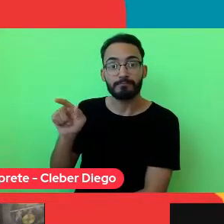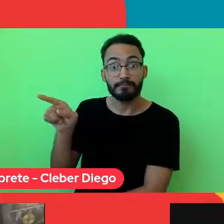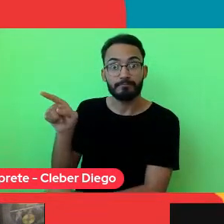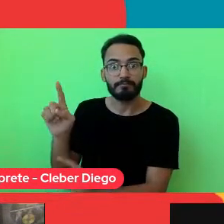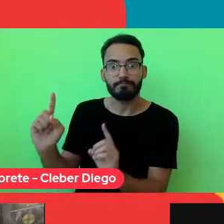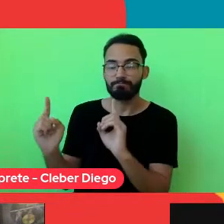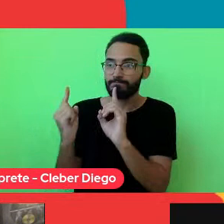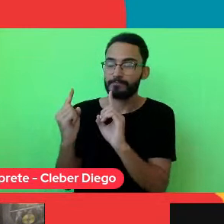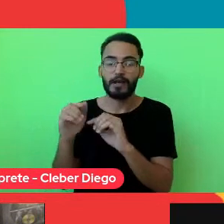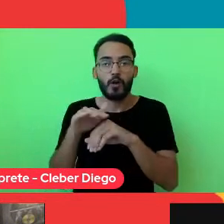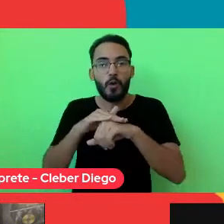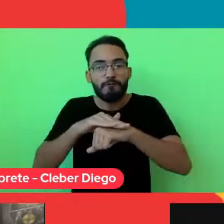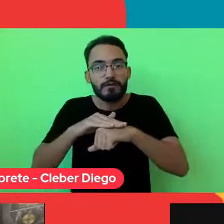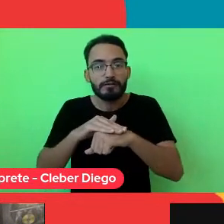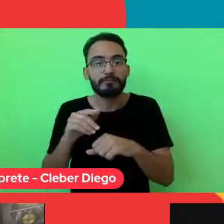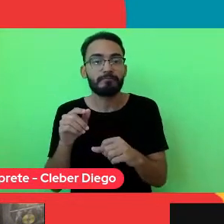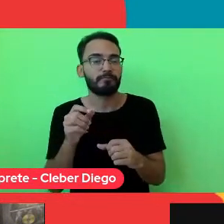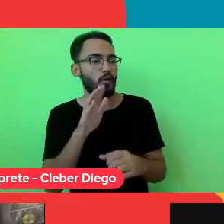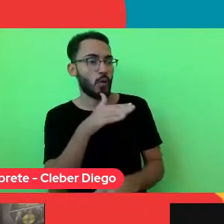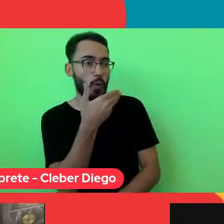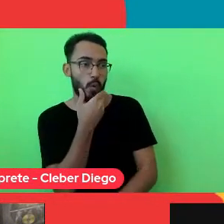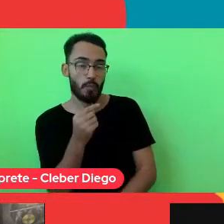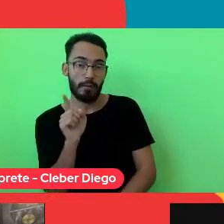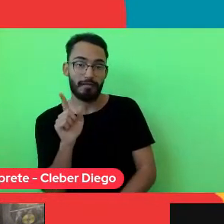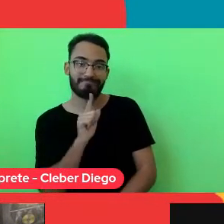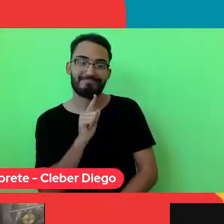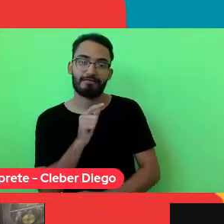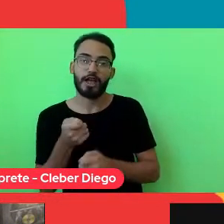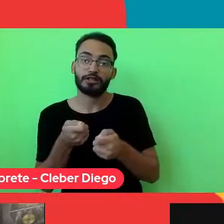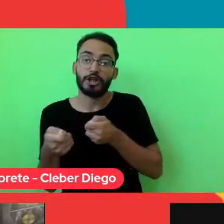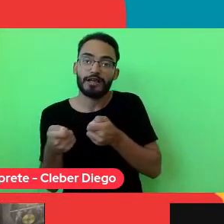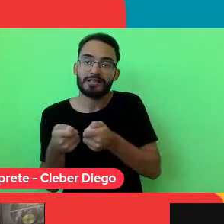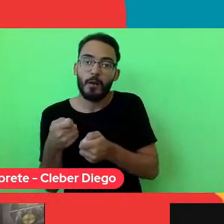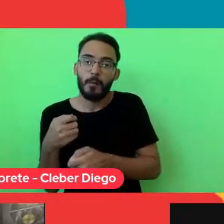que eu amei, ela disse, olha, o homem ele tem um modelo de gestão